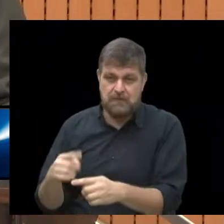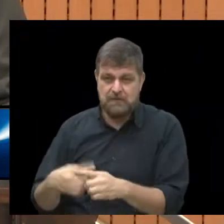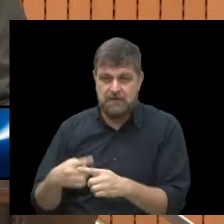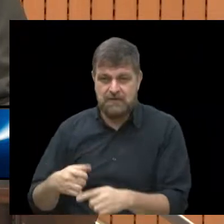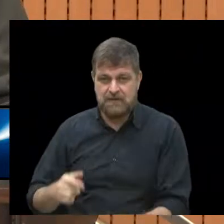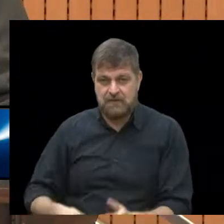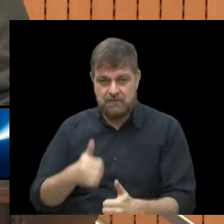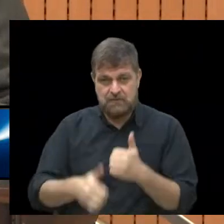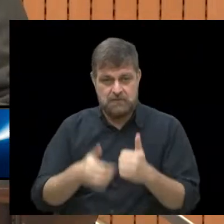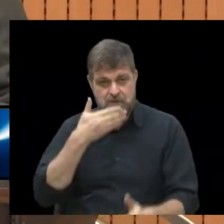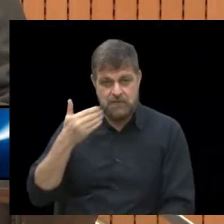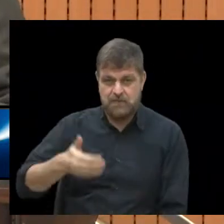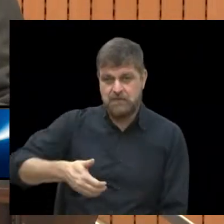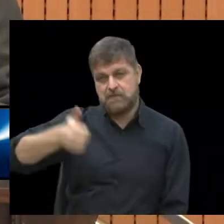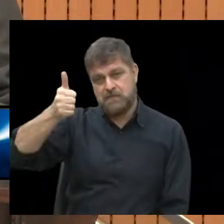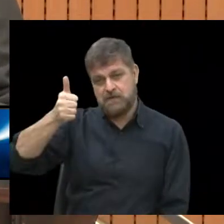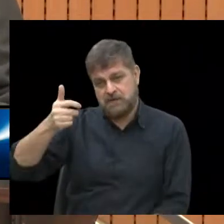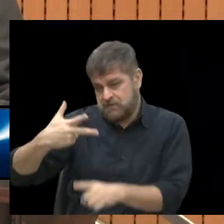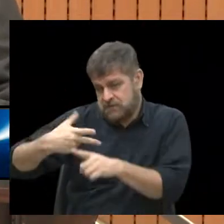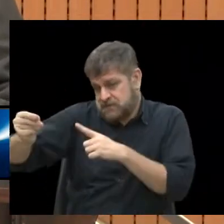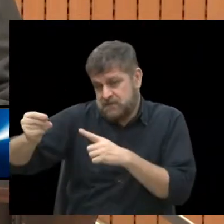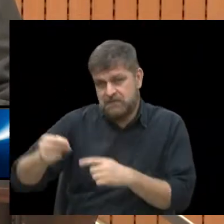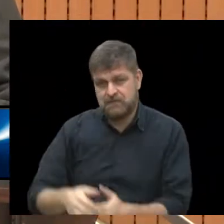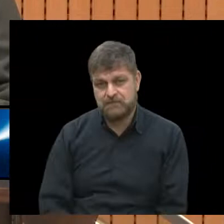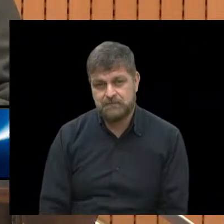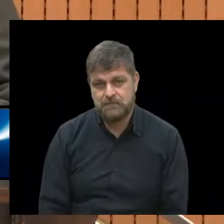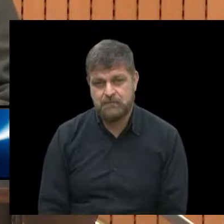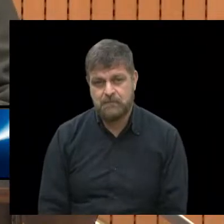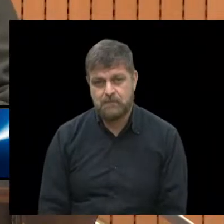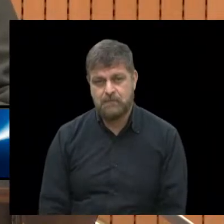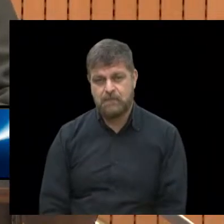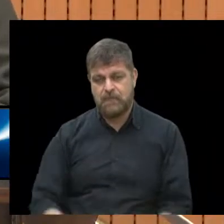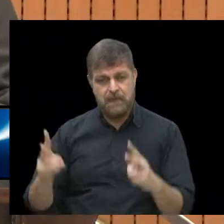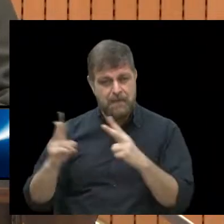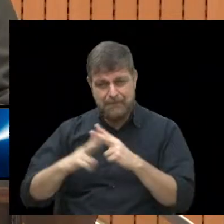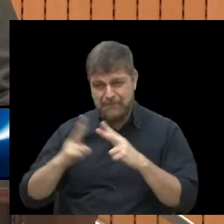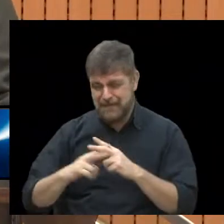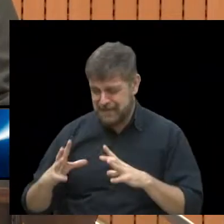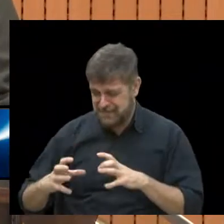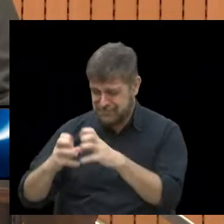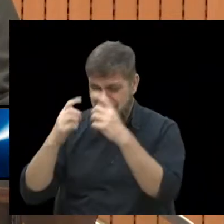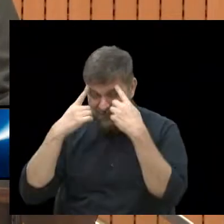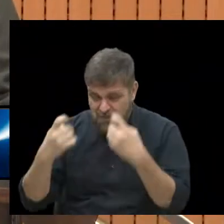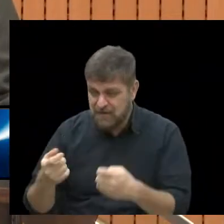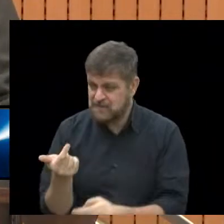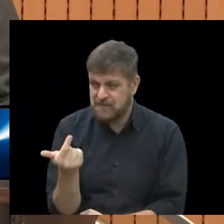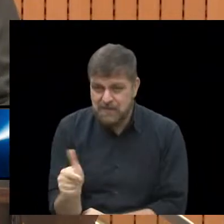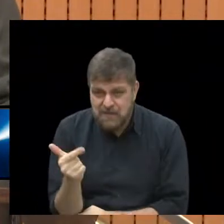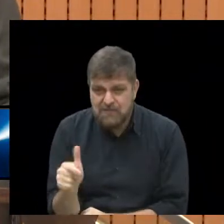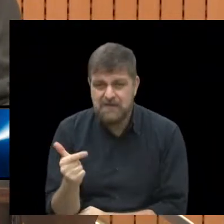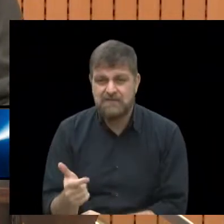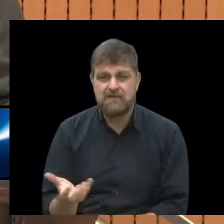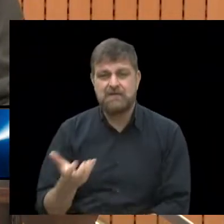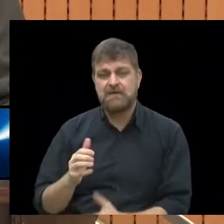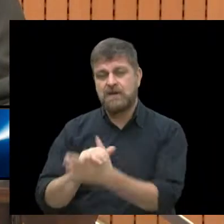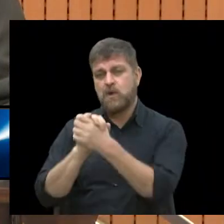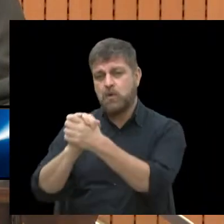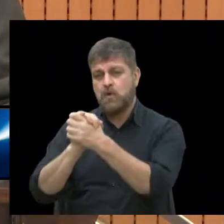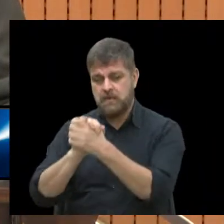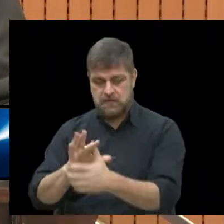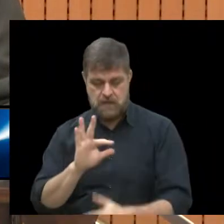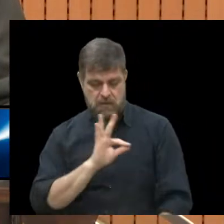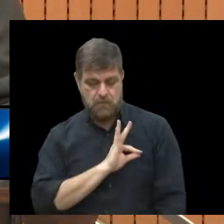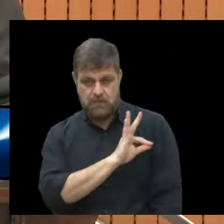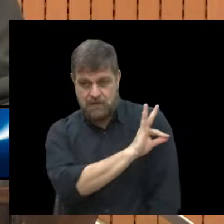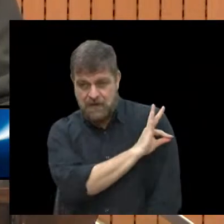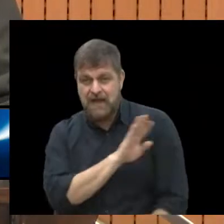melhor futebol aplicado, né? Mas briga mesmo não teve. Então, parabéns PM,